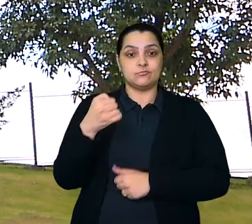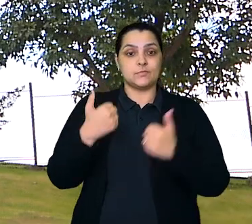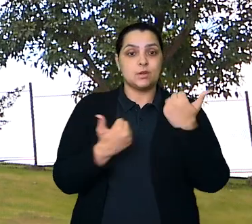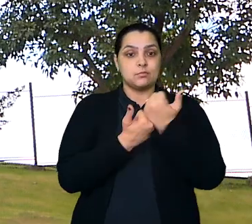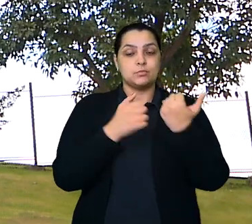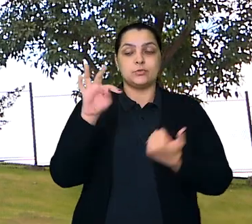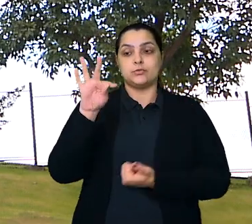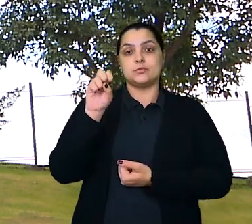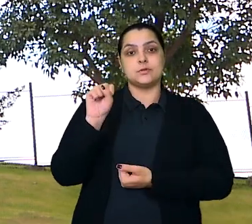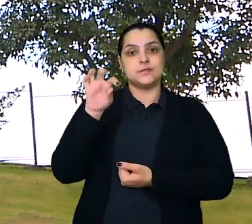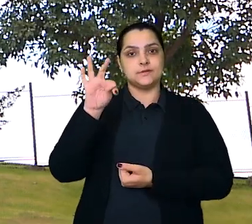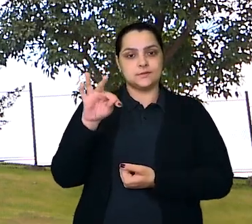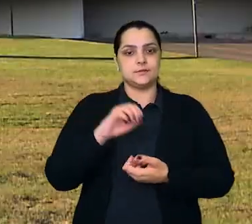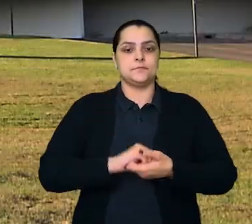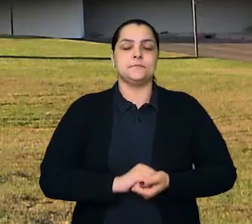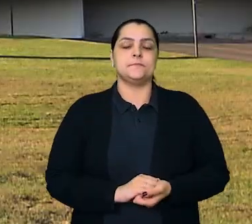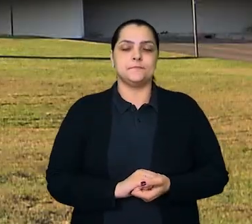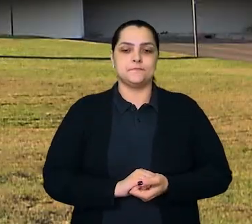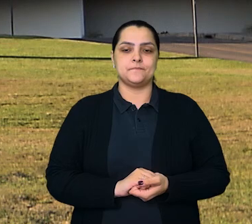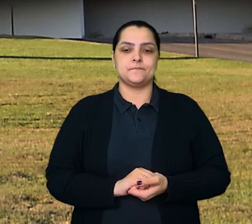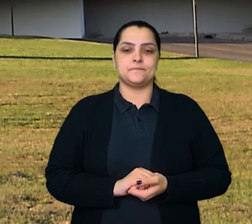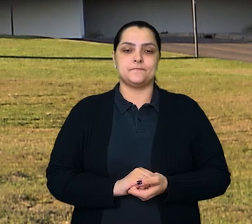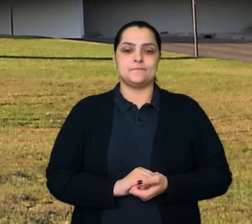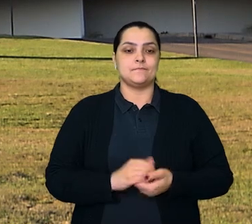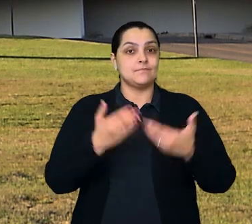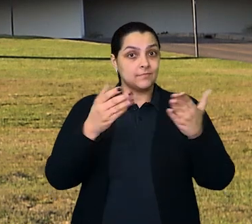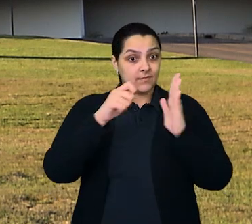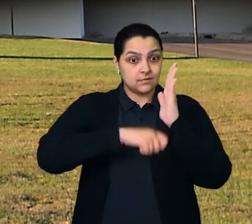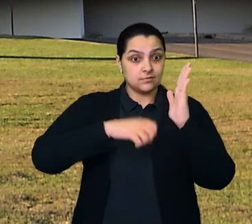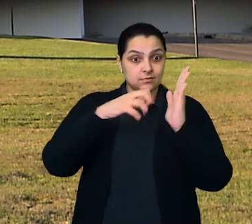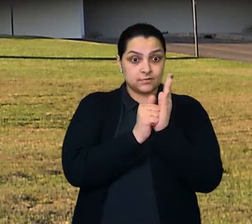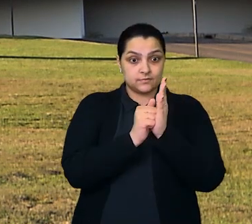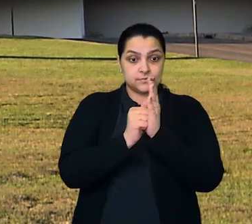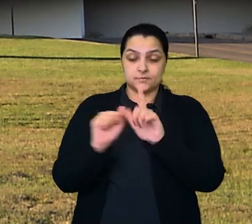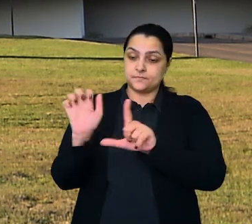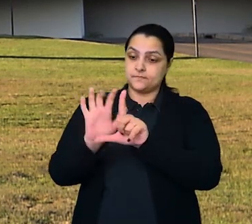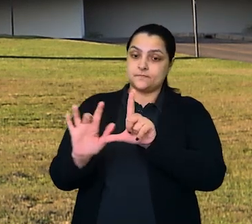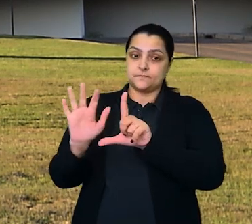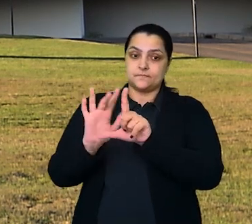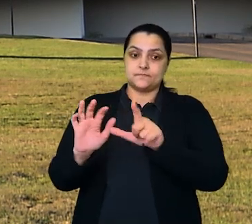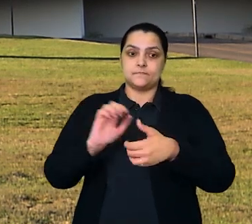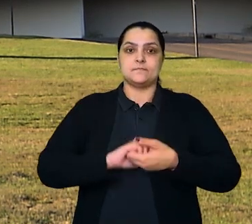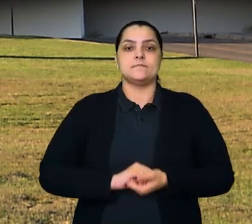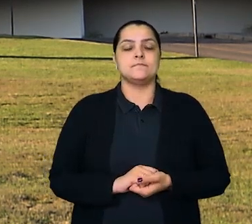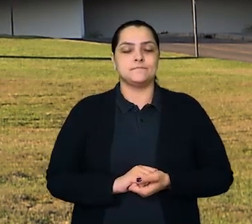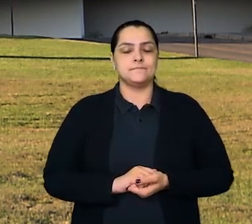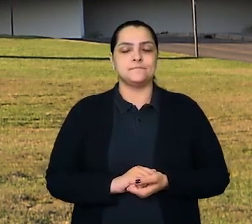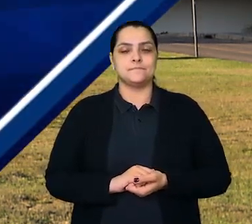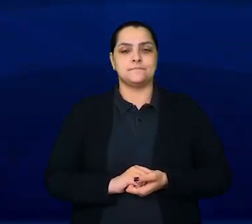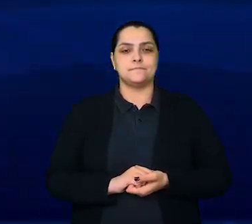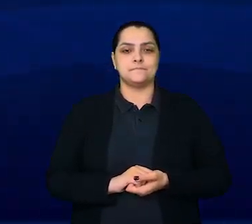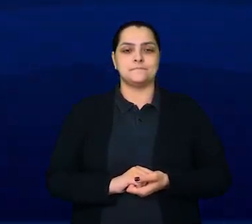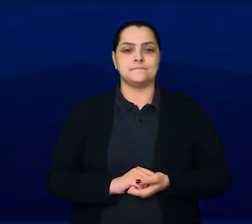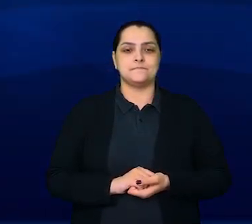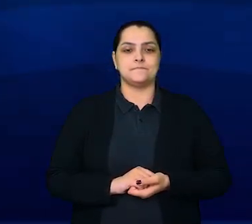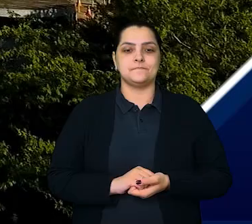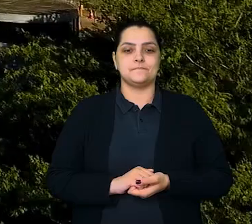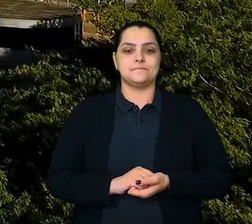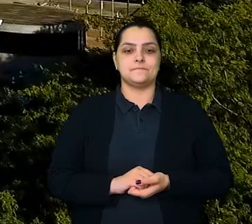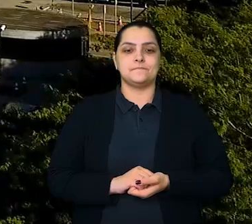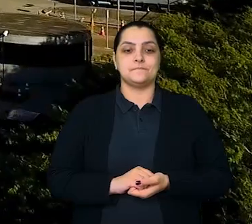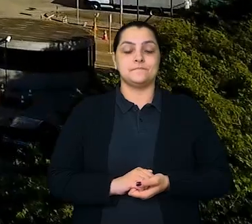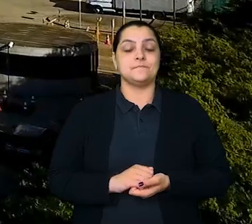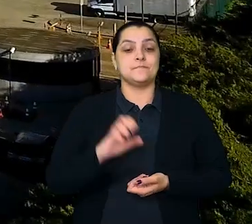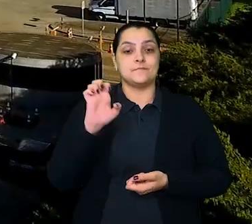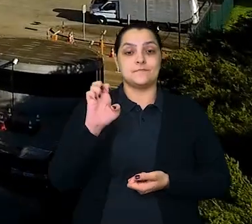apoio do Tribunal Superior do Trabalho. Para se inscrever, basta acessar o QR Code que aparece na tela. A